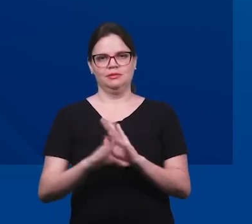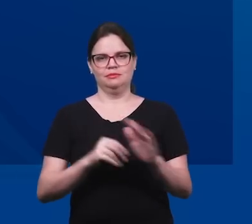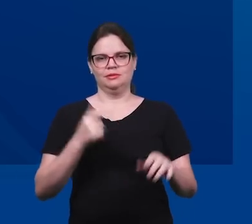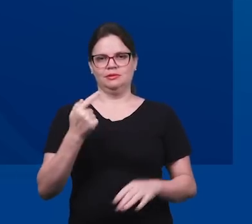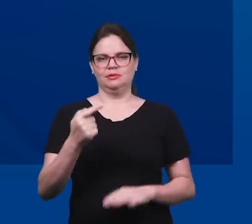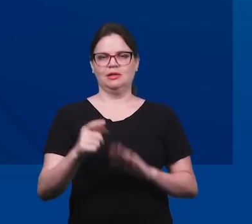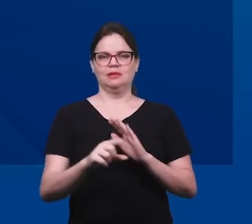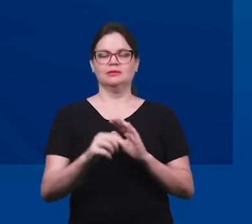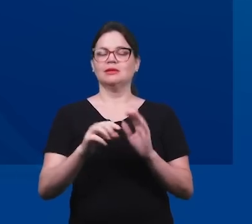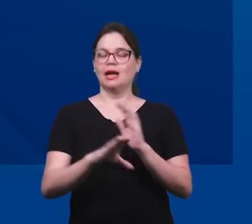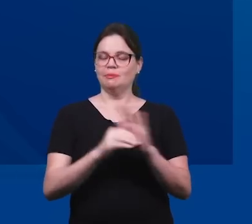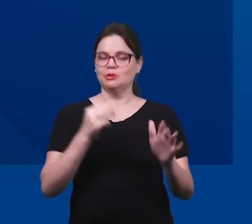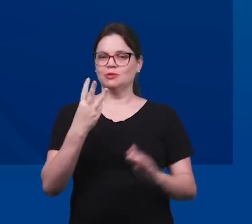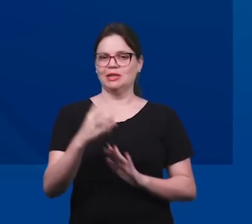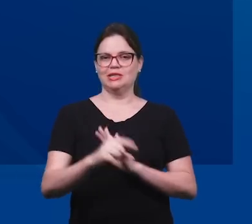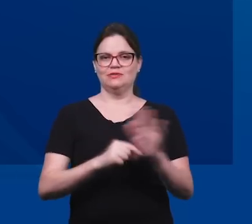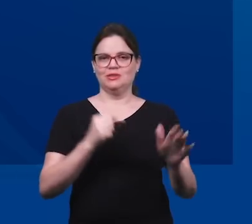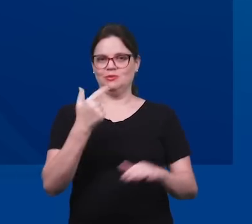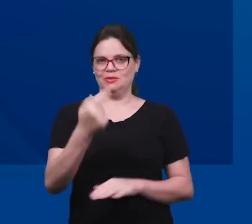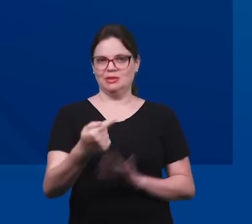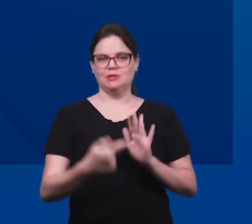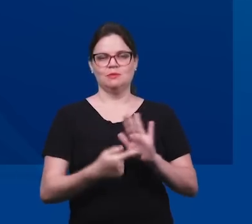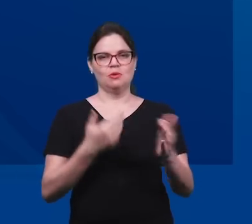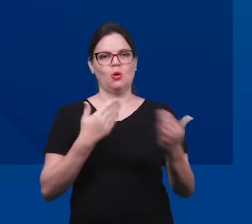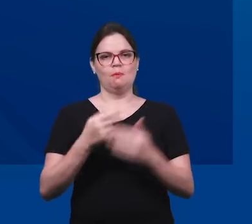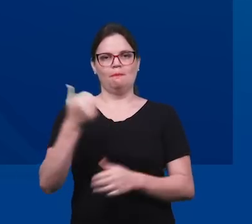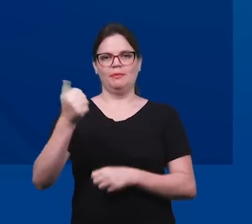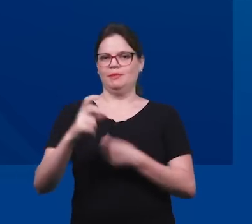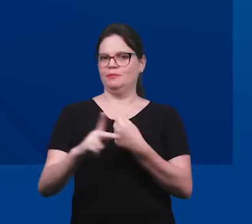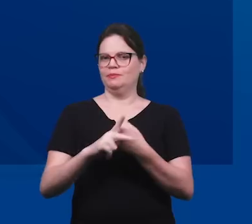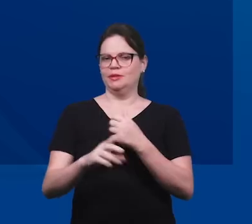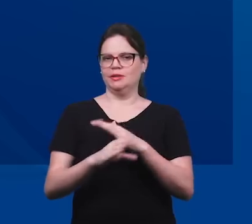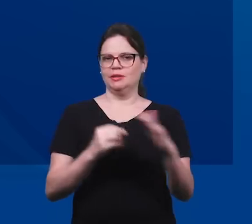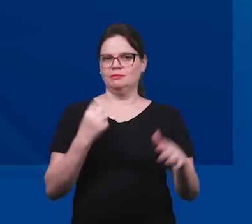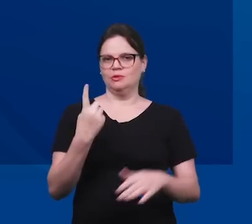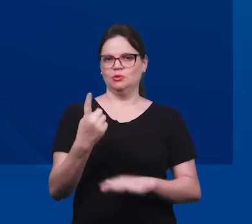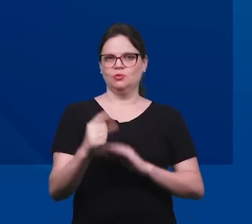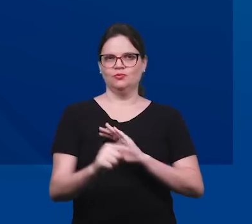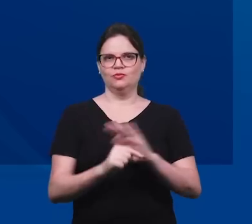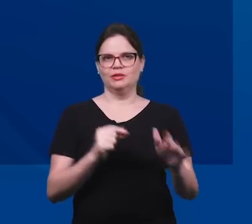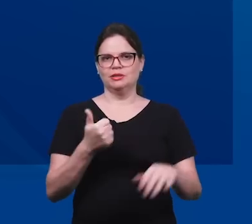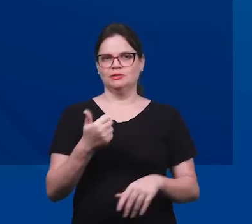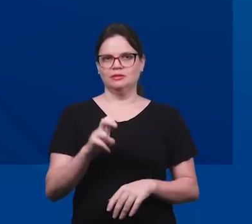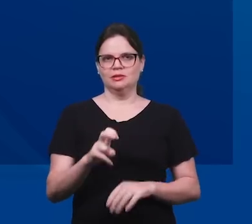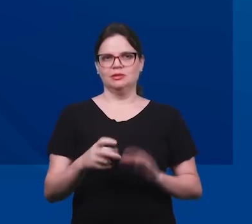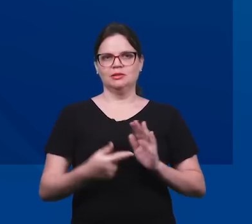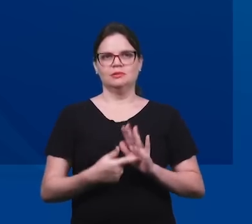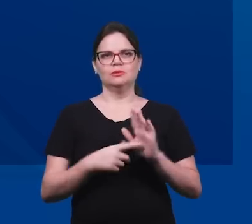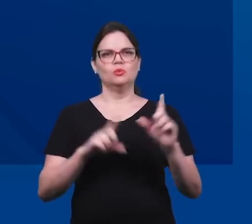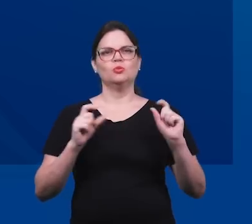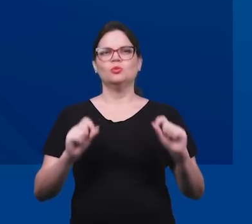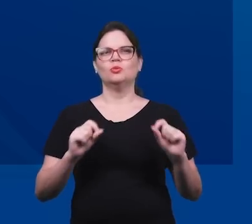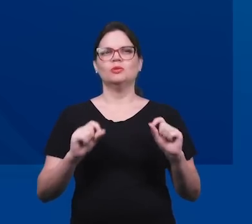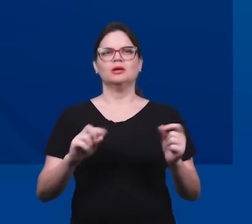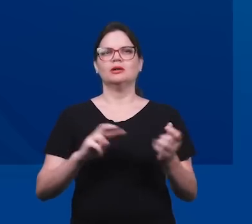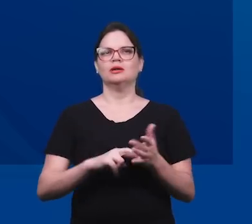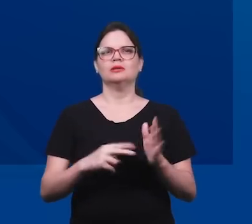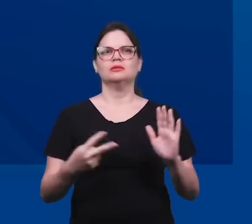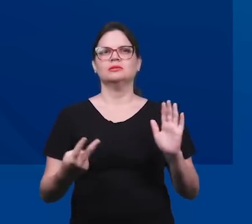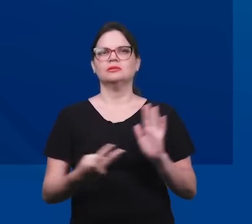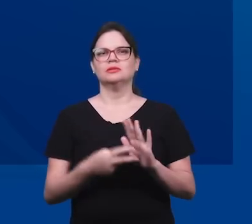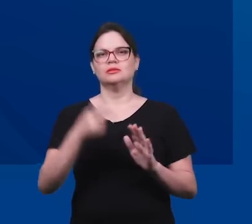verso 7a, comparado com 1 Pedro, capítulo 1, verso 15, o que